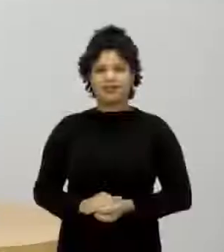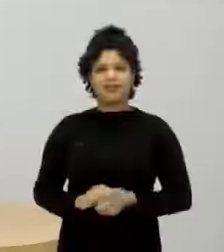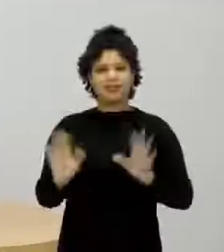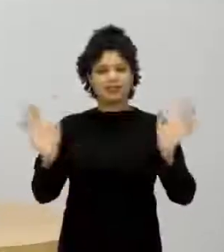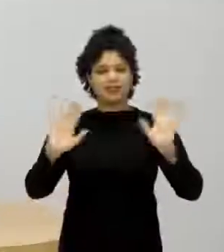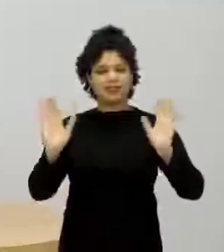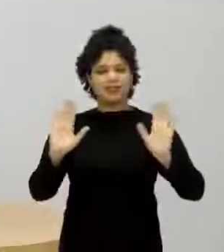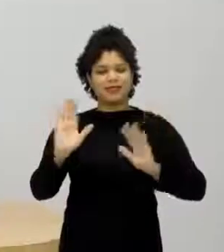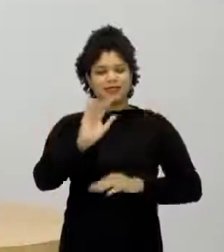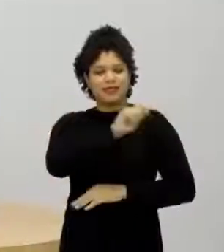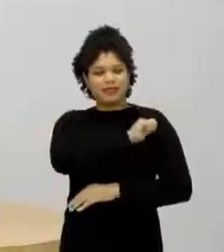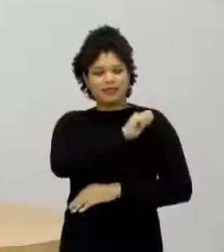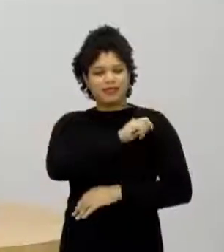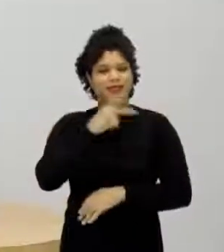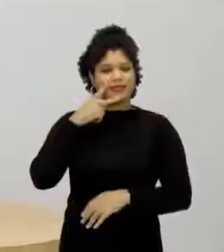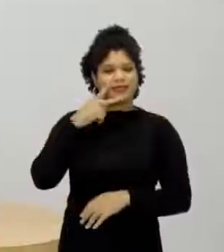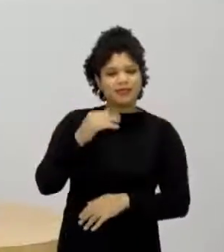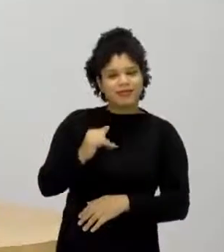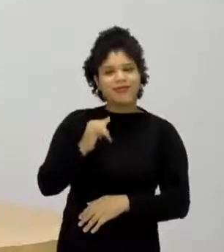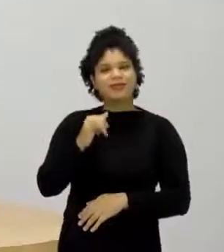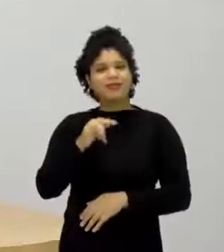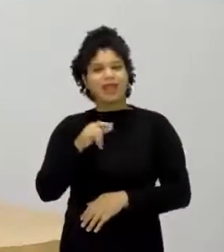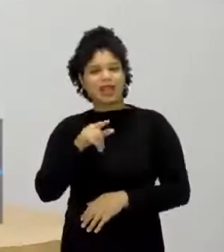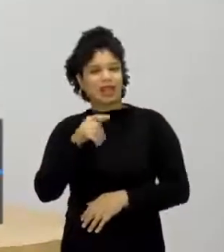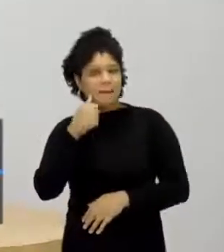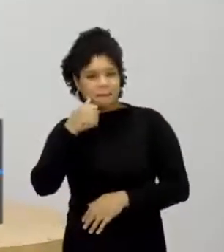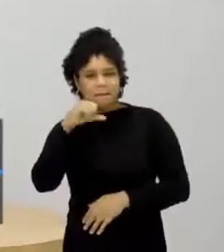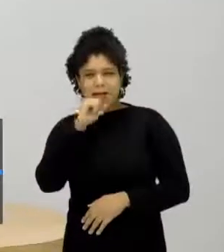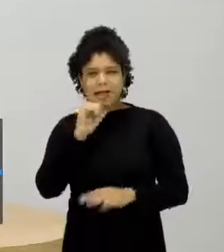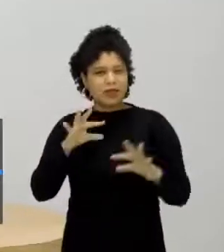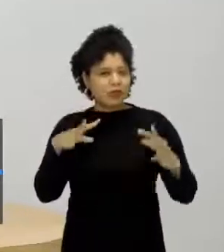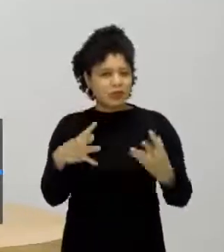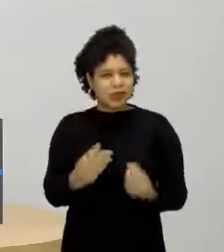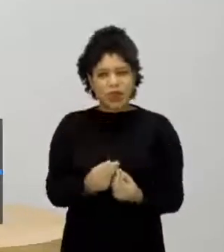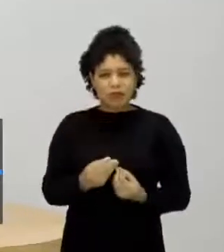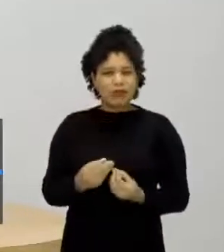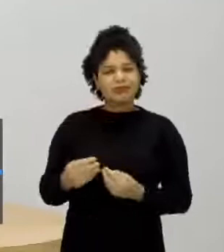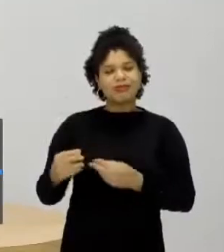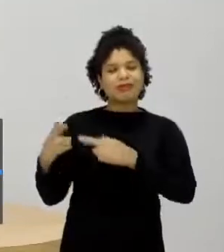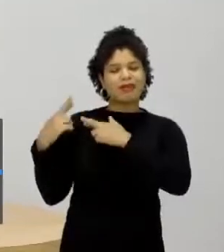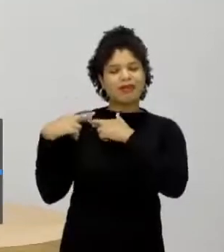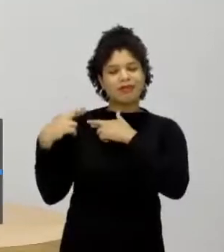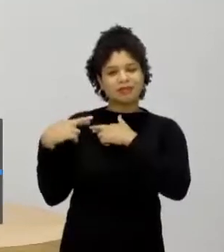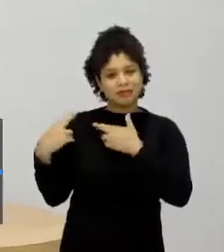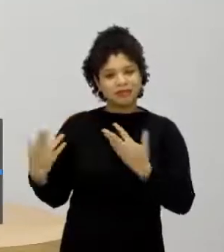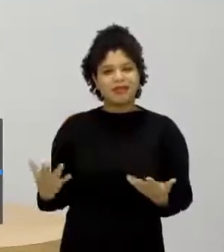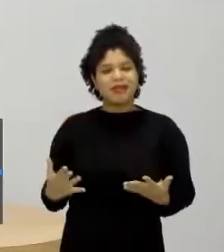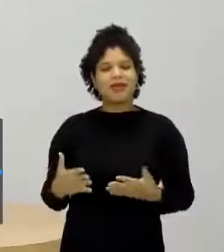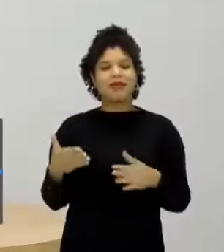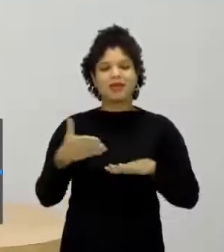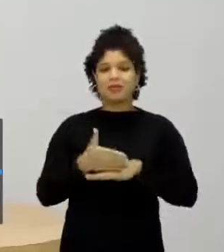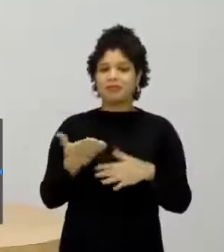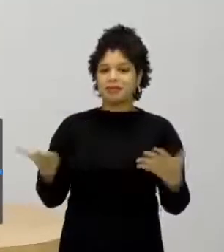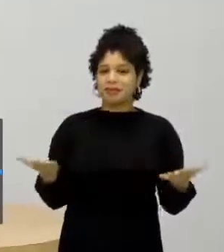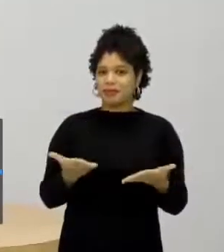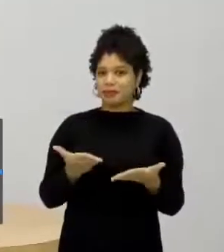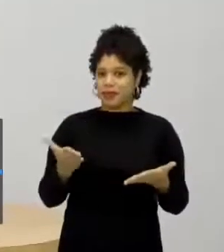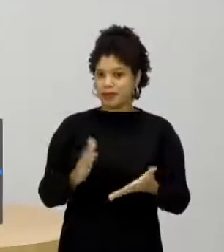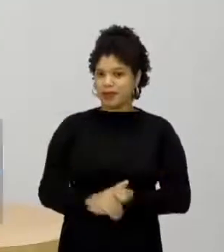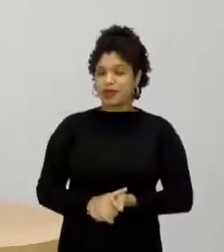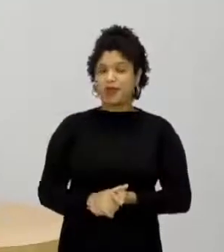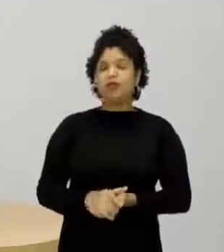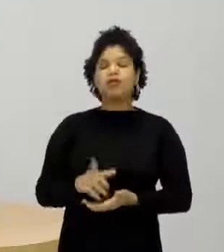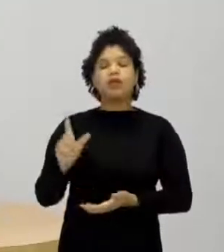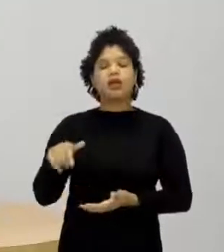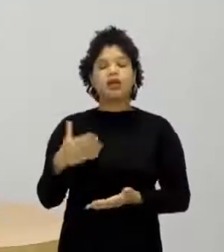Olá, alunos, pais, professores, responsáveis, sejam todos muito bem-vindos a mais uma aula de